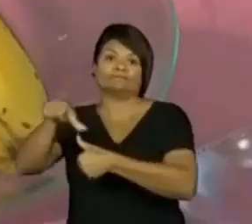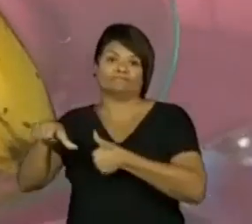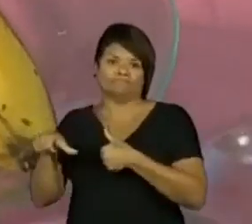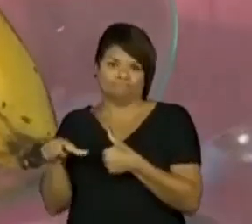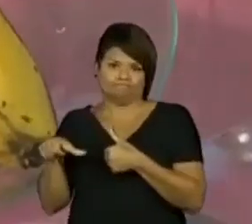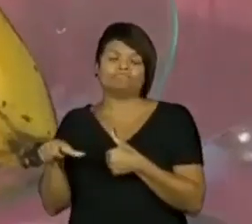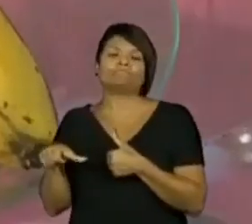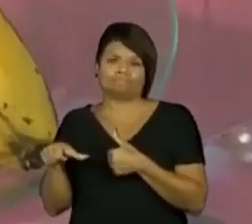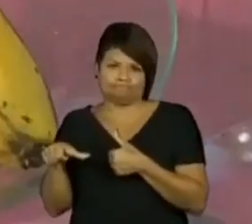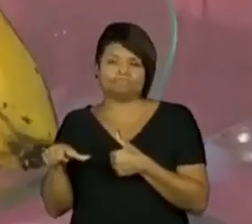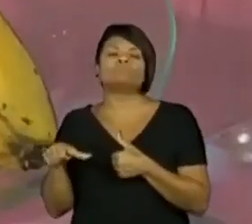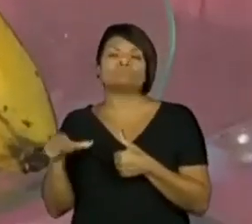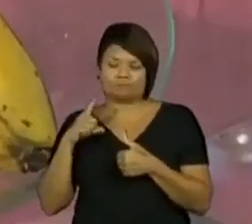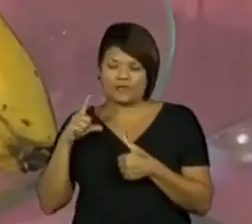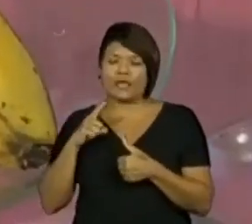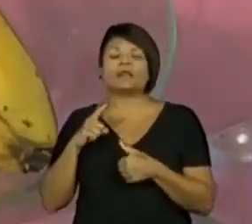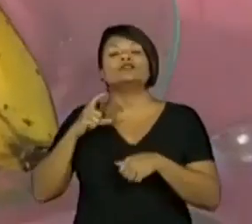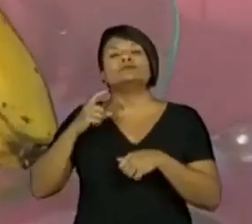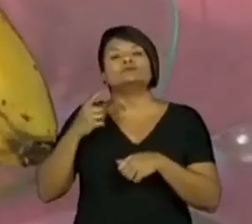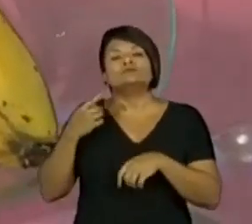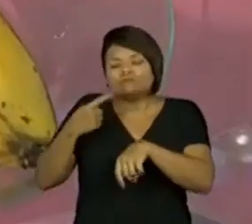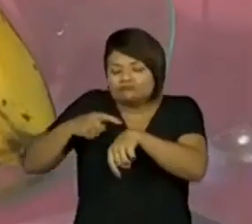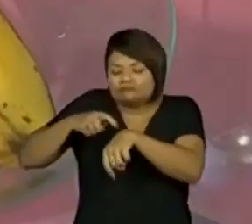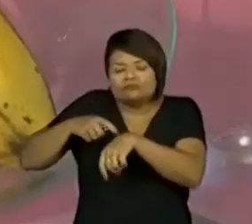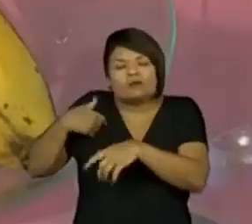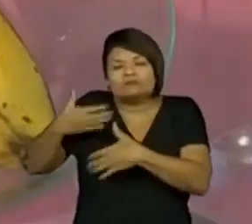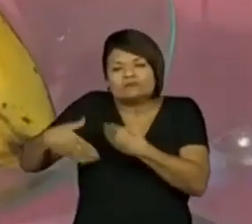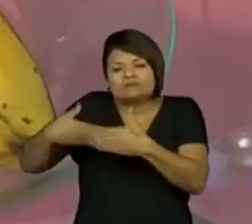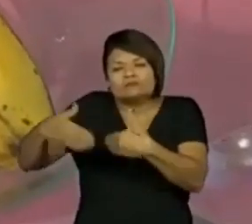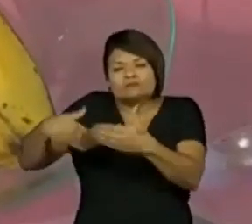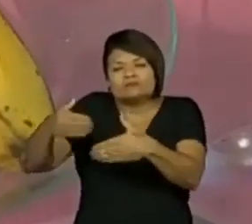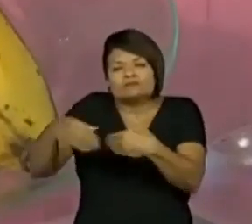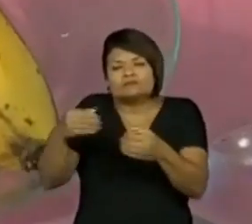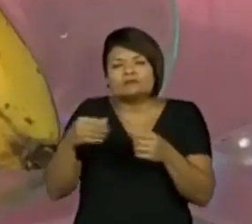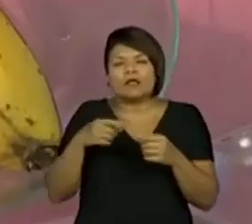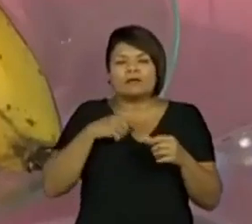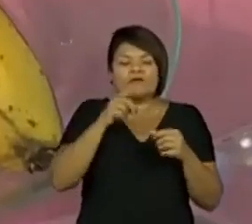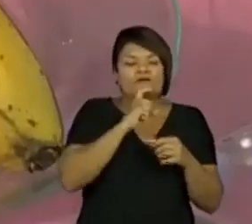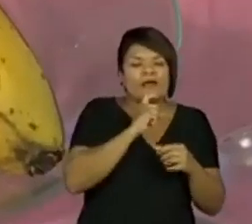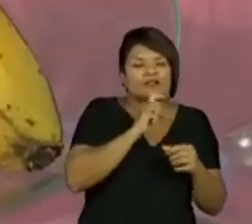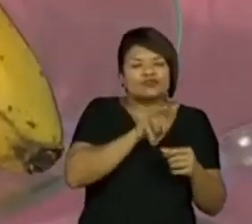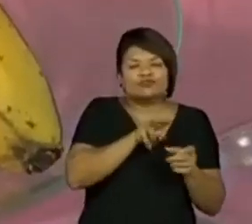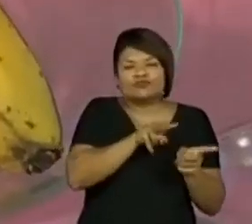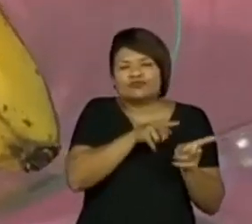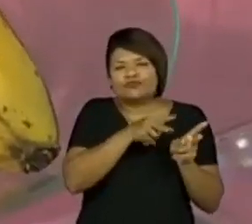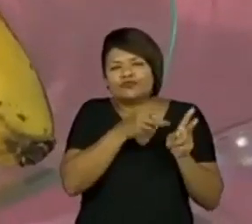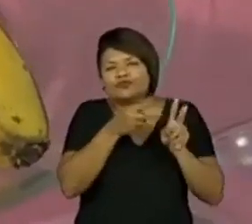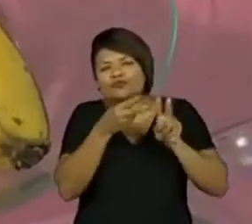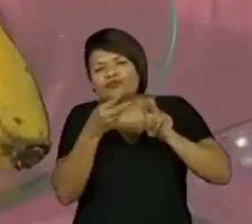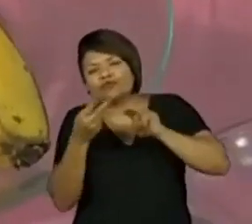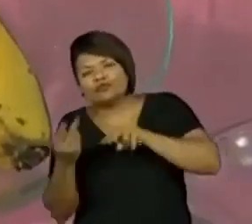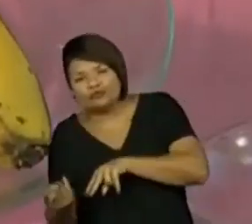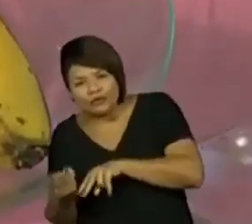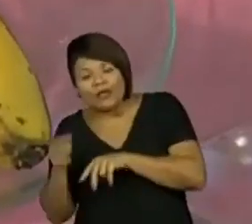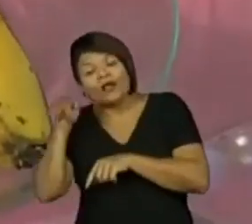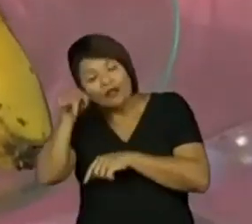mudanças ao longo dos dias, que nós chamamos de amadurecimento, são transformações